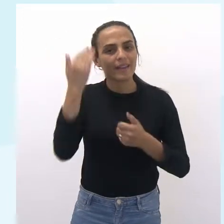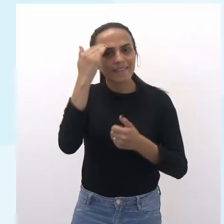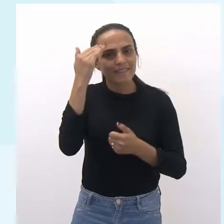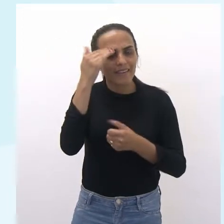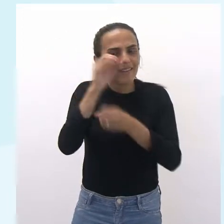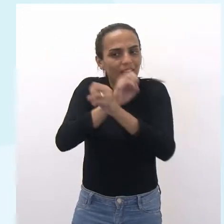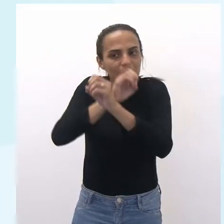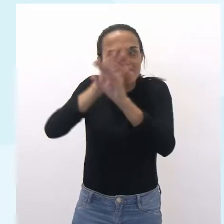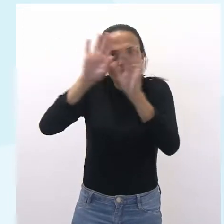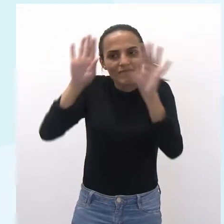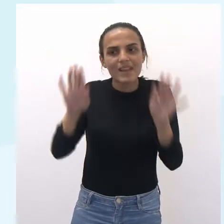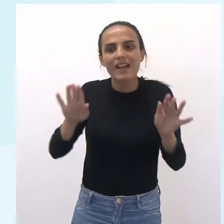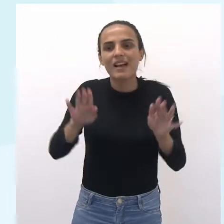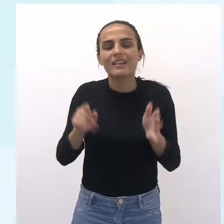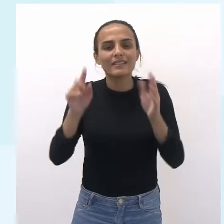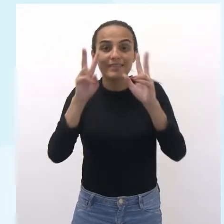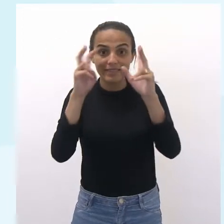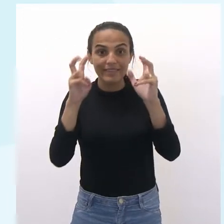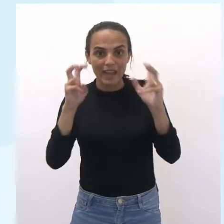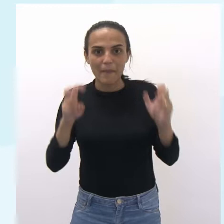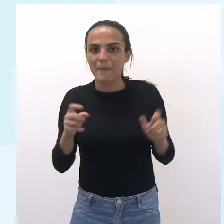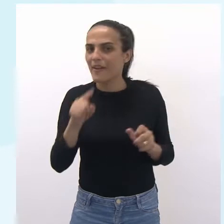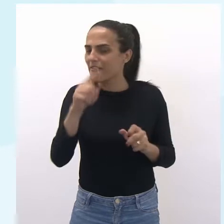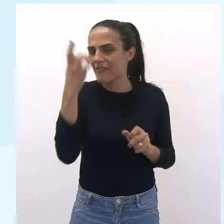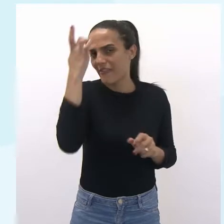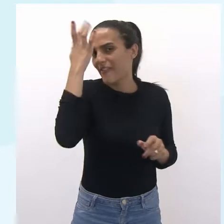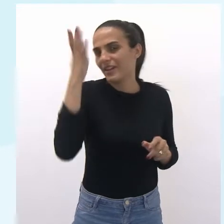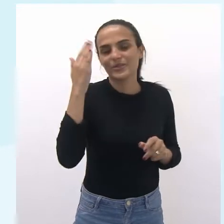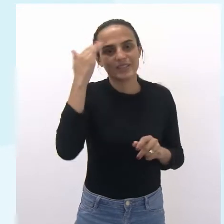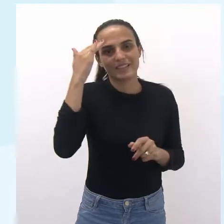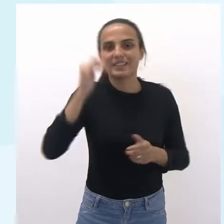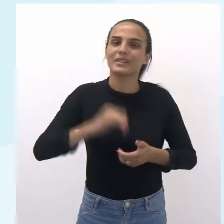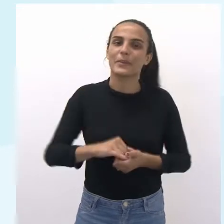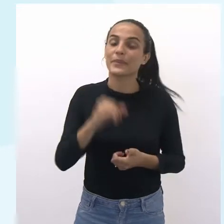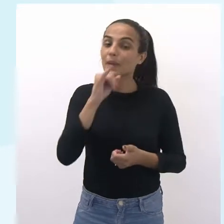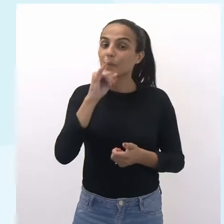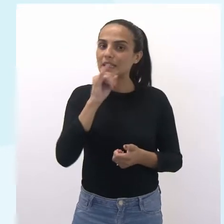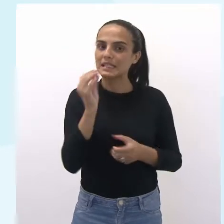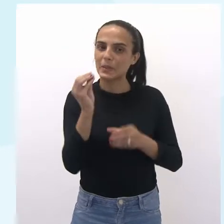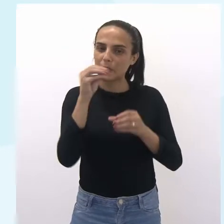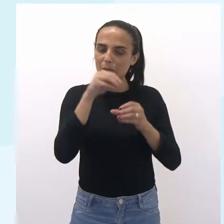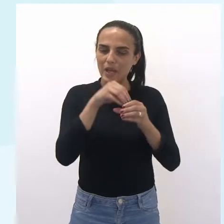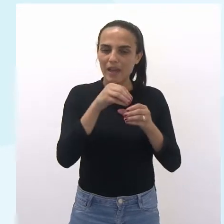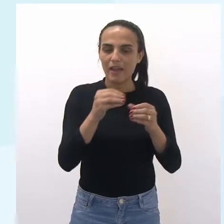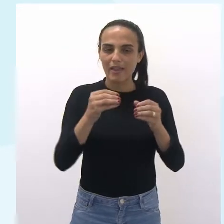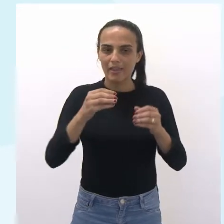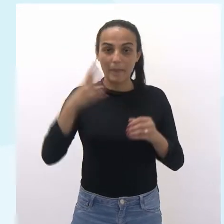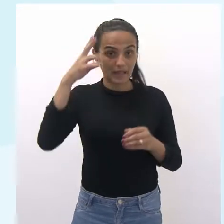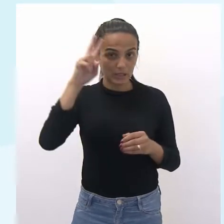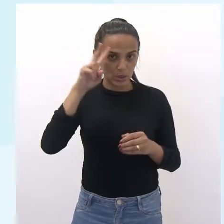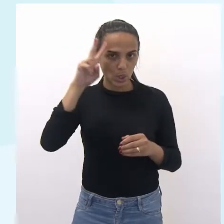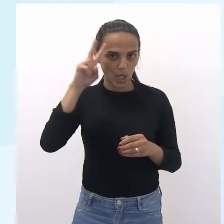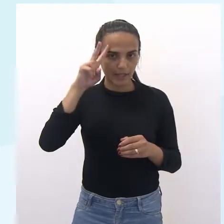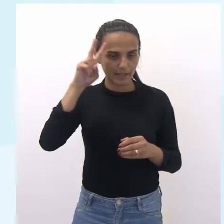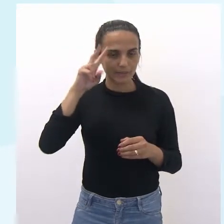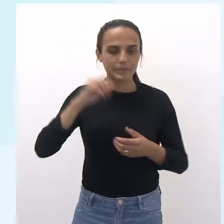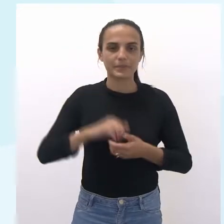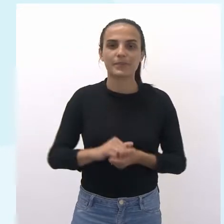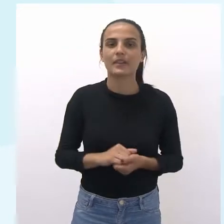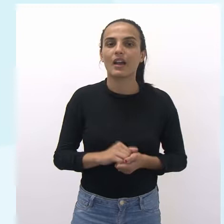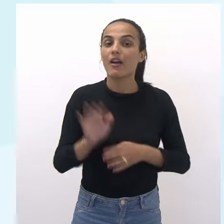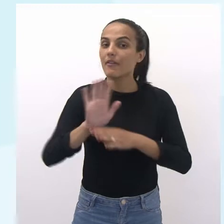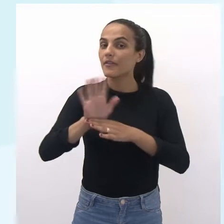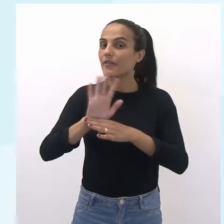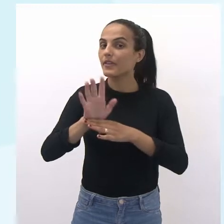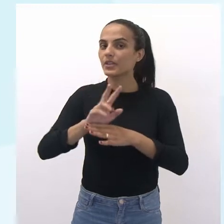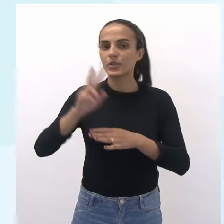compreensão sobre determinado tema. Vou dar um exemplo da área do professor Ademir, aula de história, né? Por exemplo, um vídeo sobre a